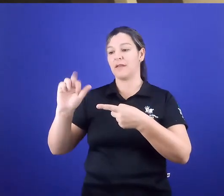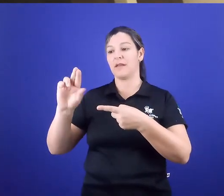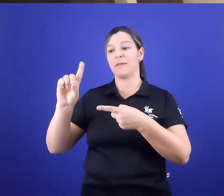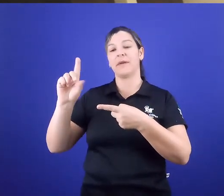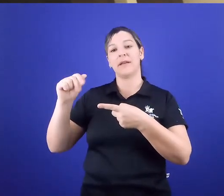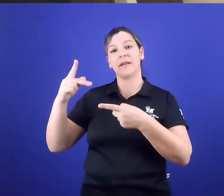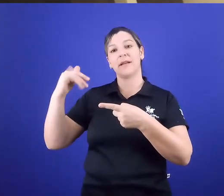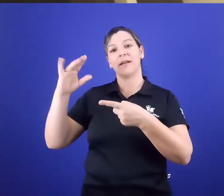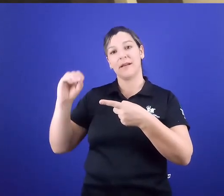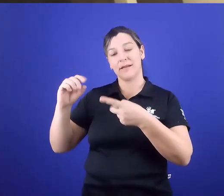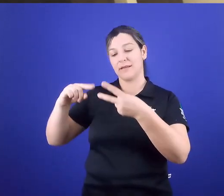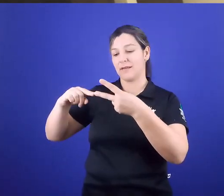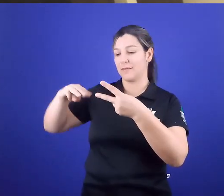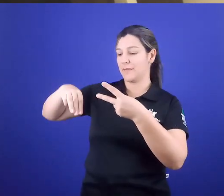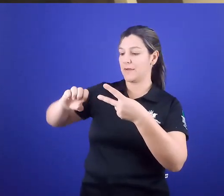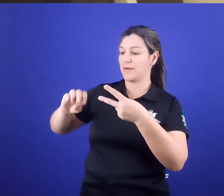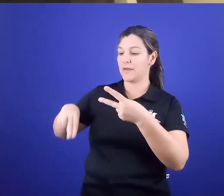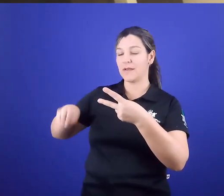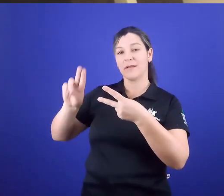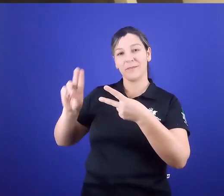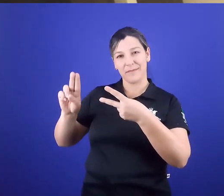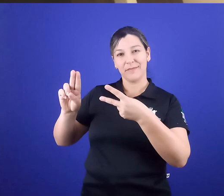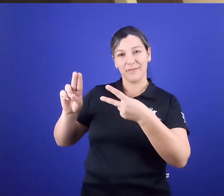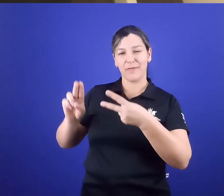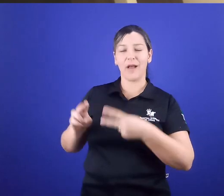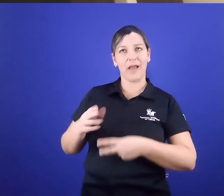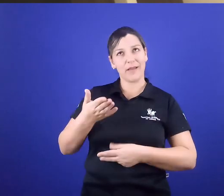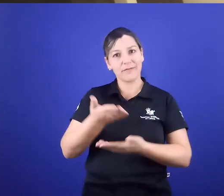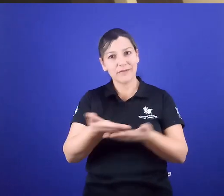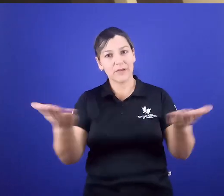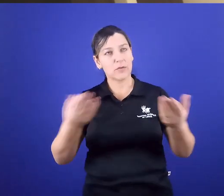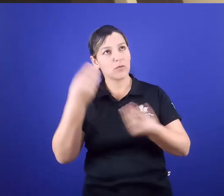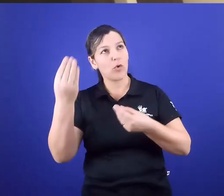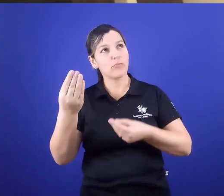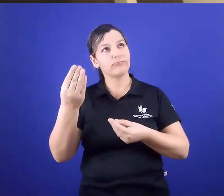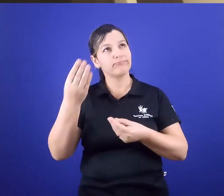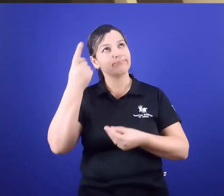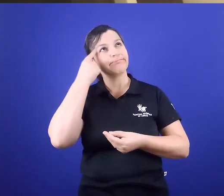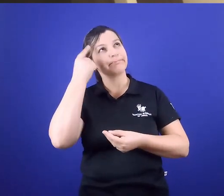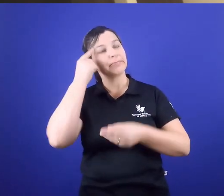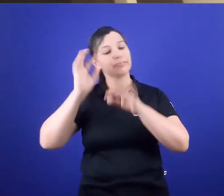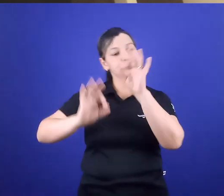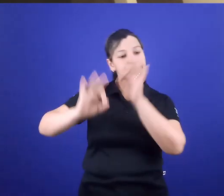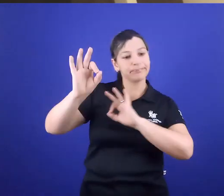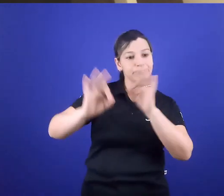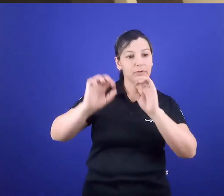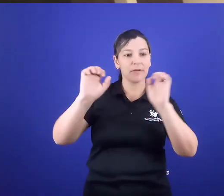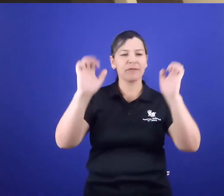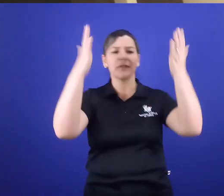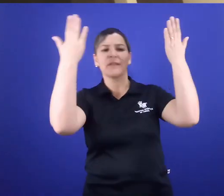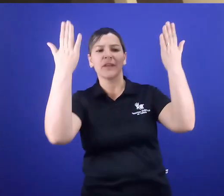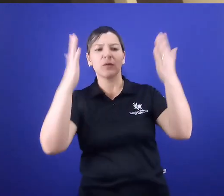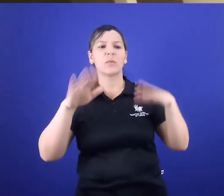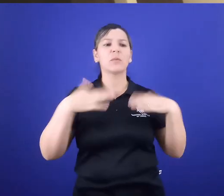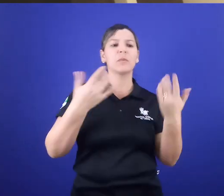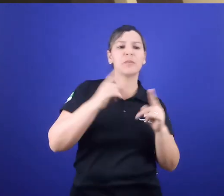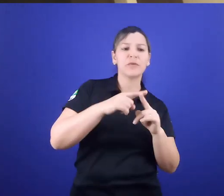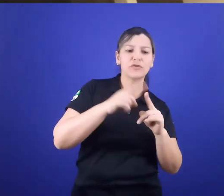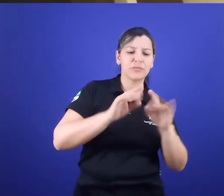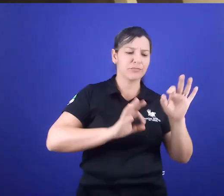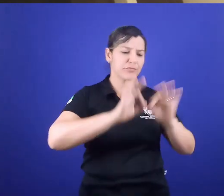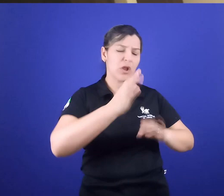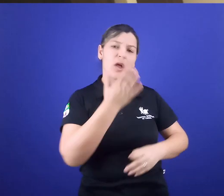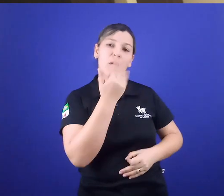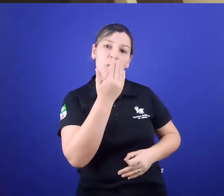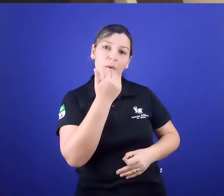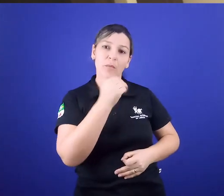faço para elaborar bem um cardápio de acordo com o evento e com os convidados,